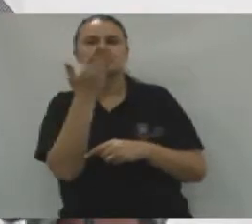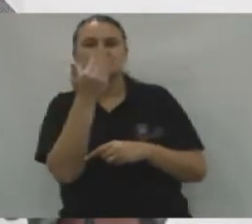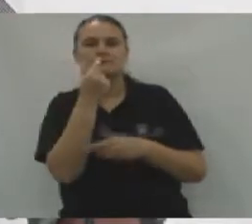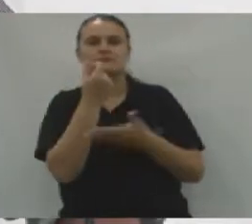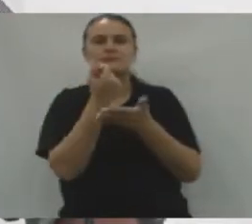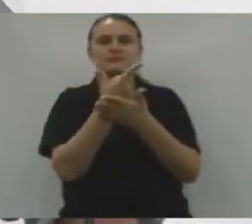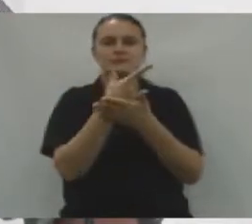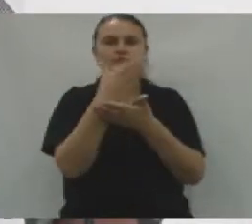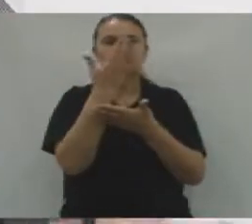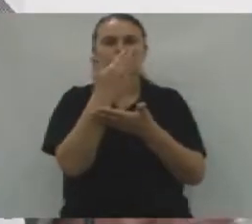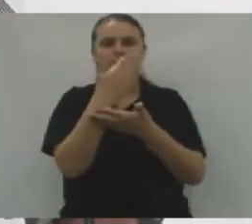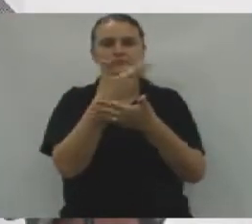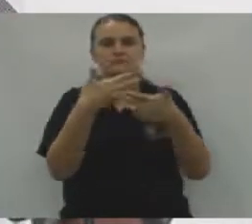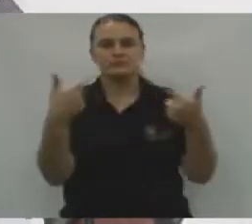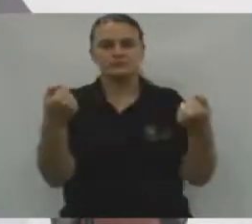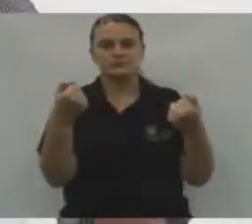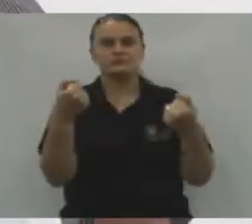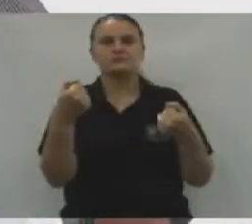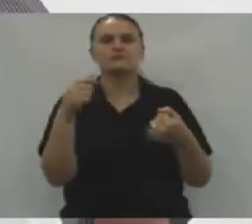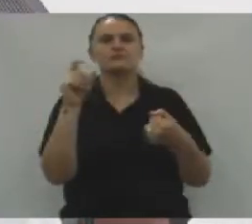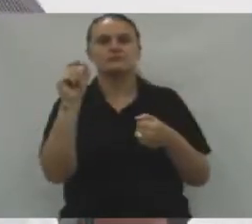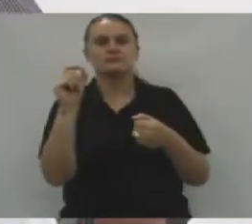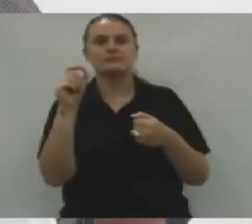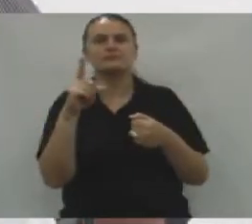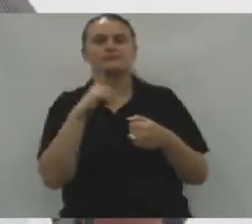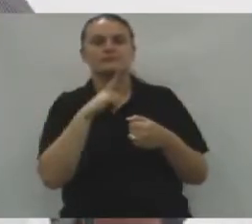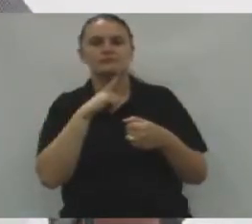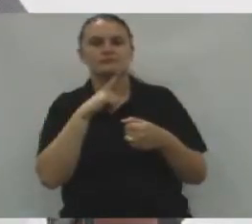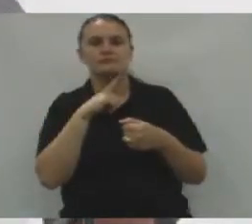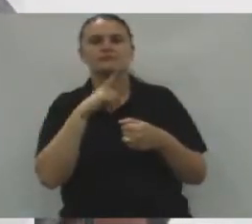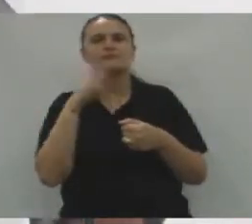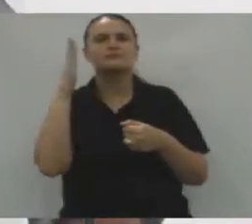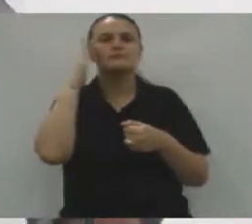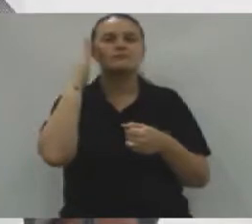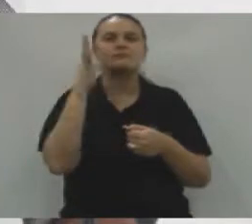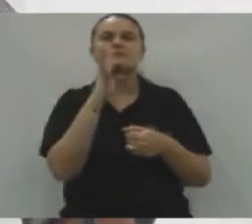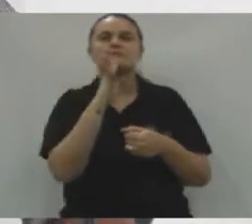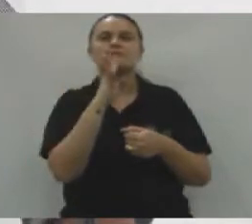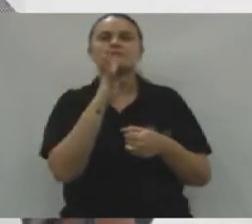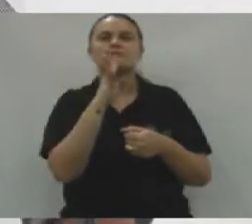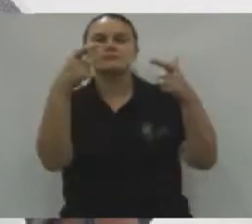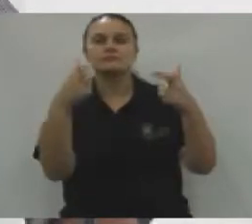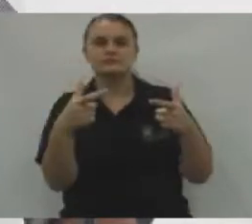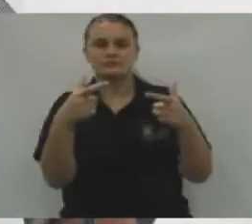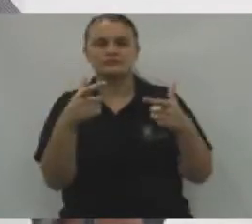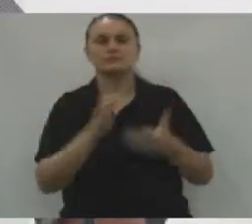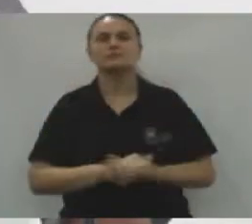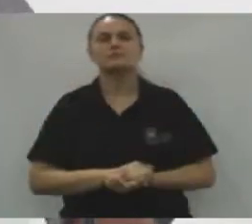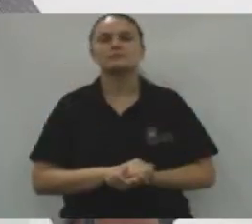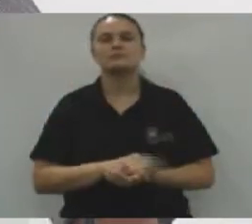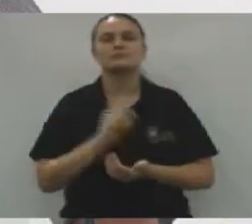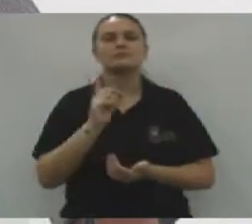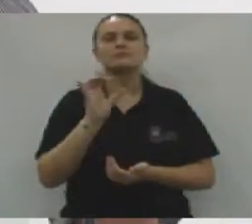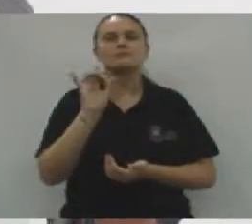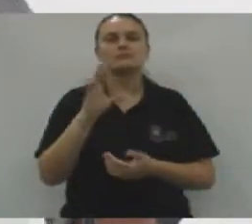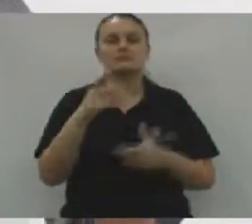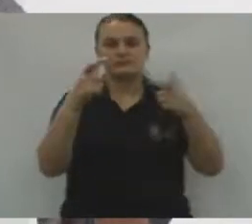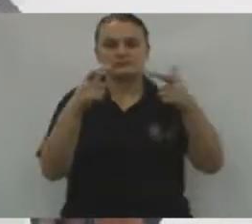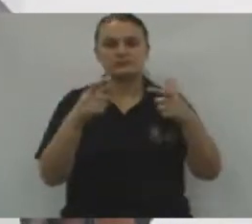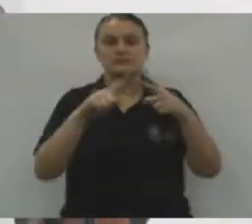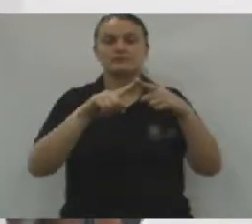que se trabalha para que essa rastreabilidade já é uma questão aí de, não é só local, mas